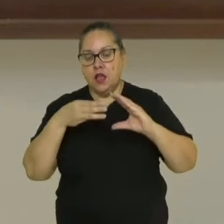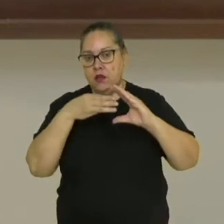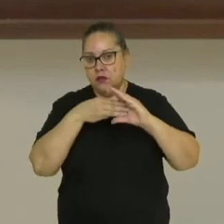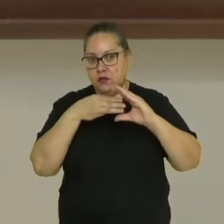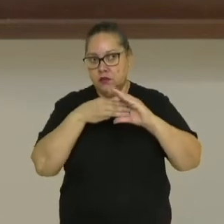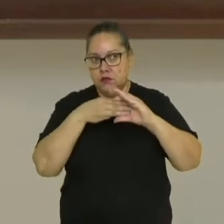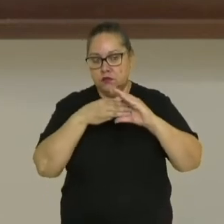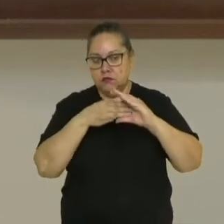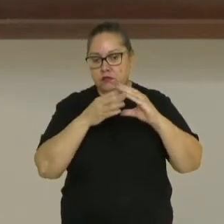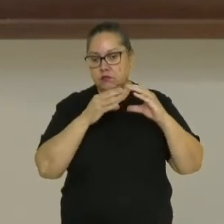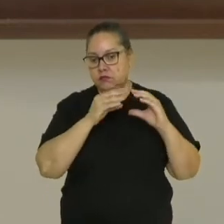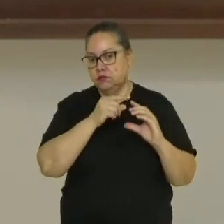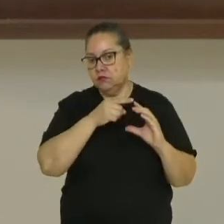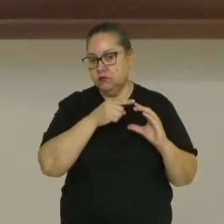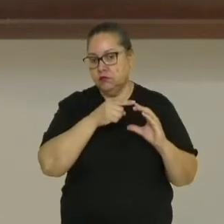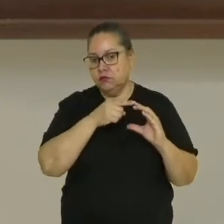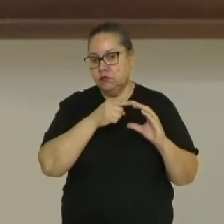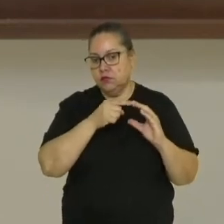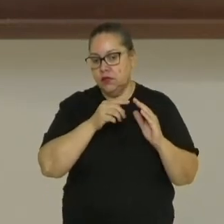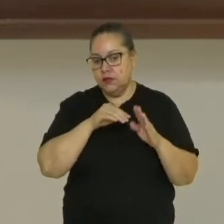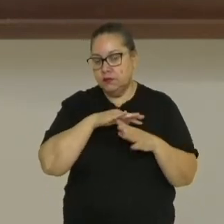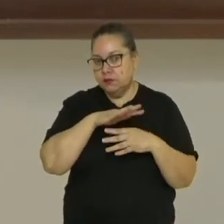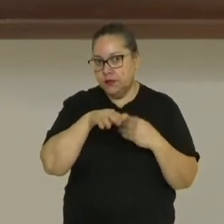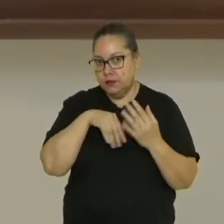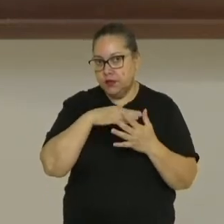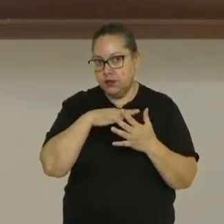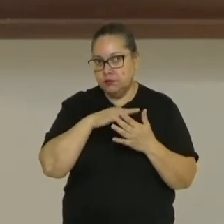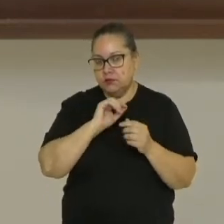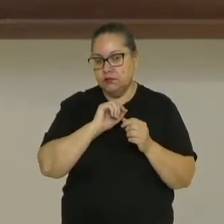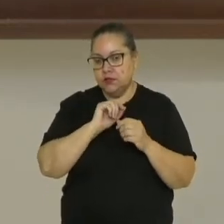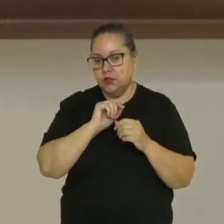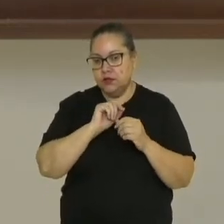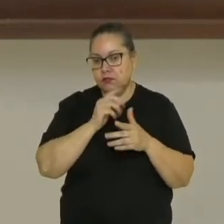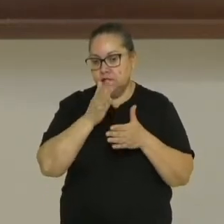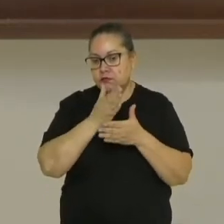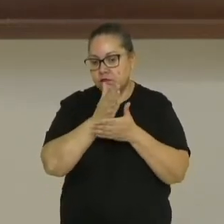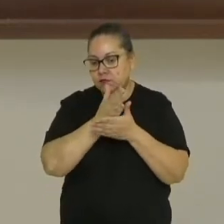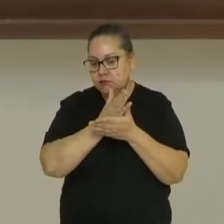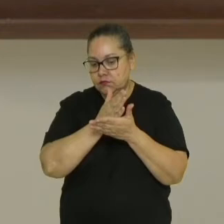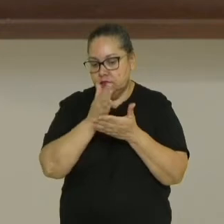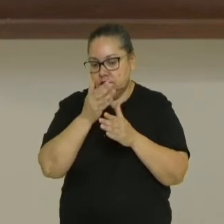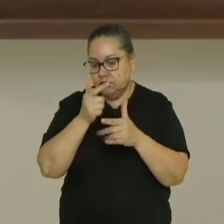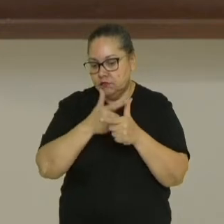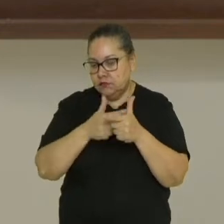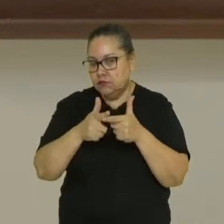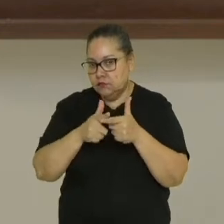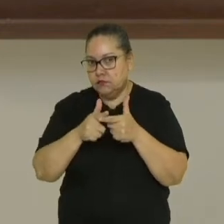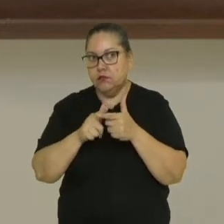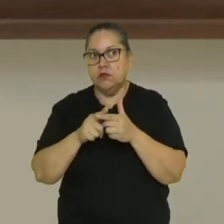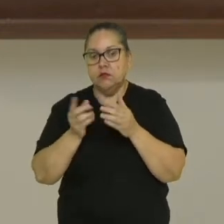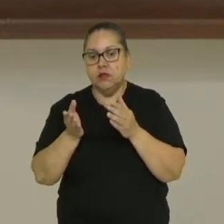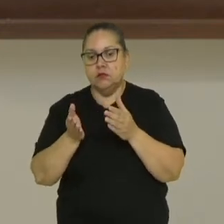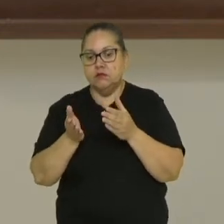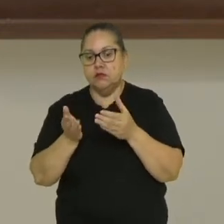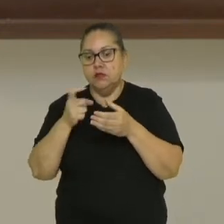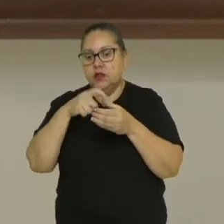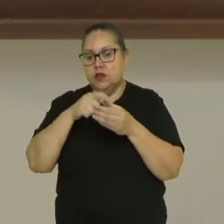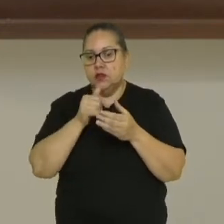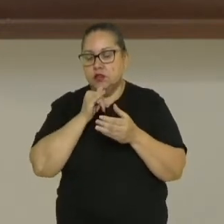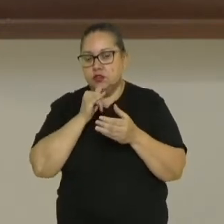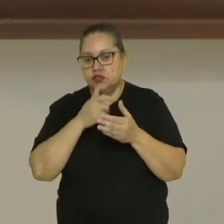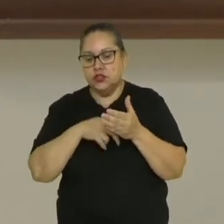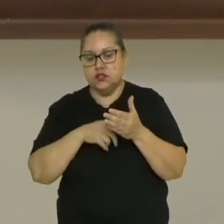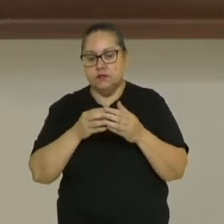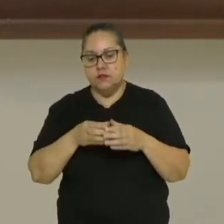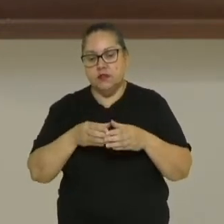ela tá lá e ela vai se preparar para se dividir. Então, ela vai guardar energia, a célula